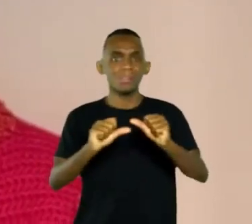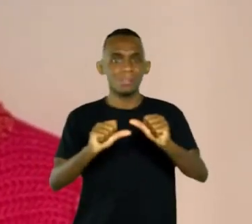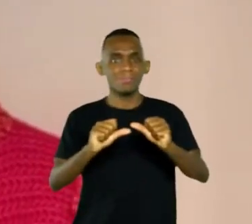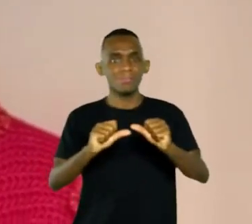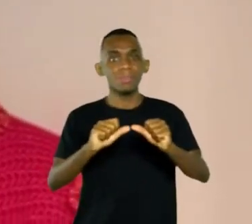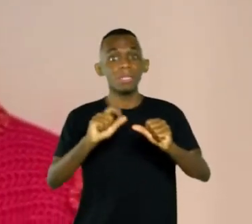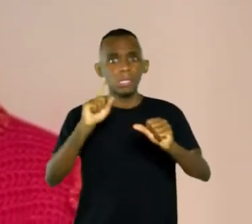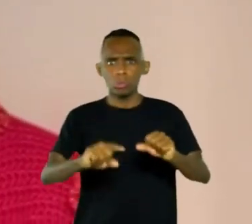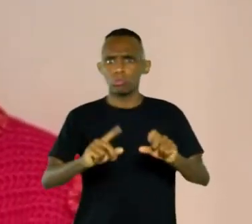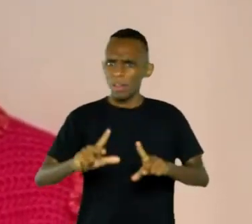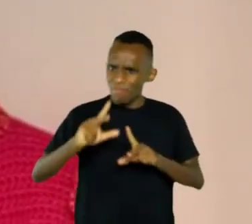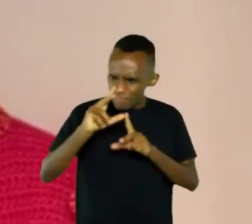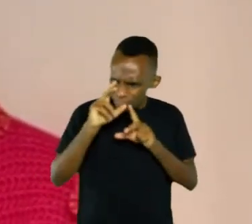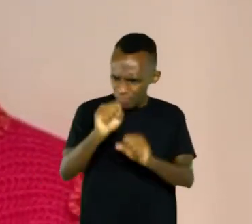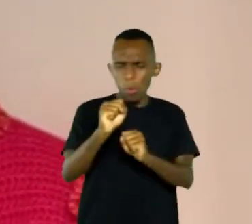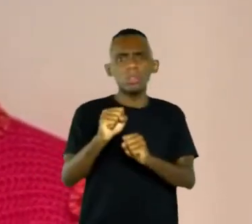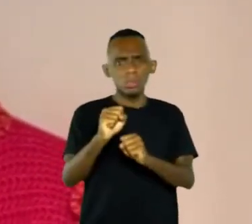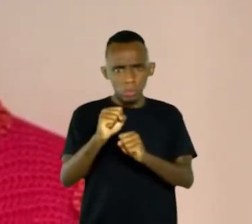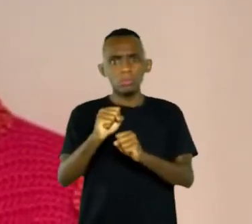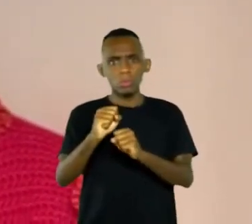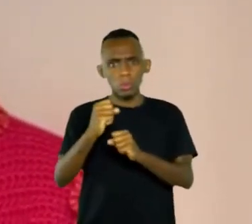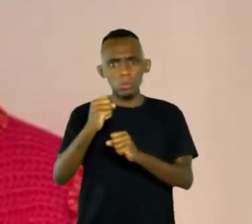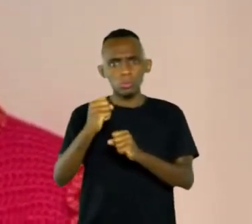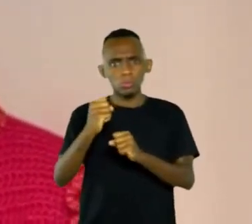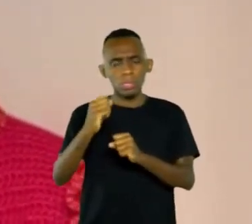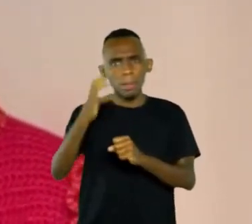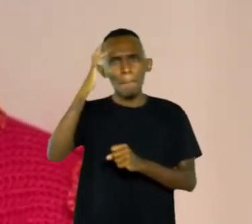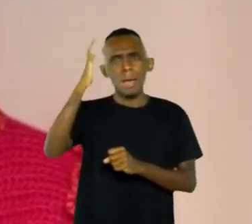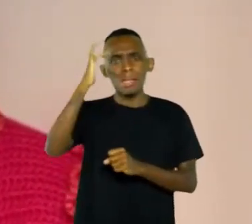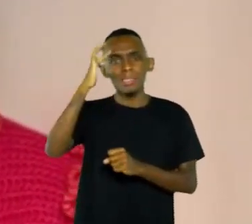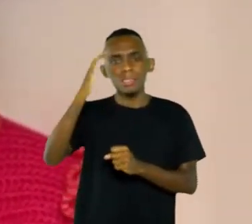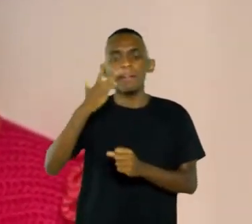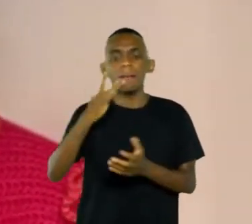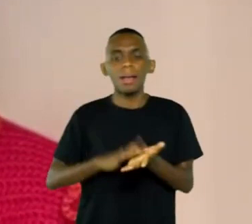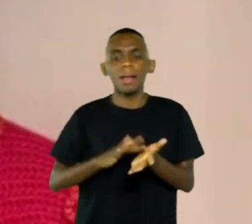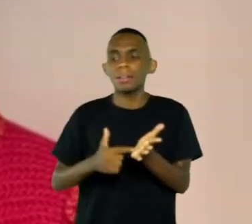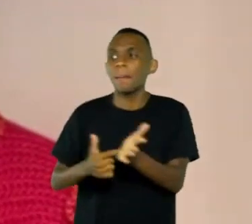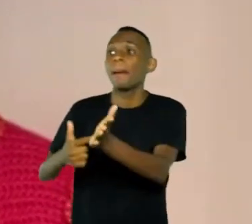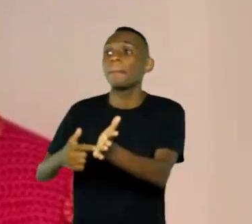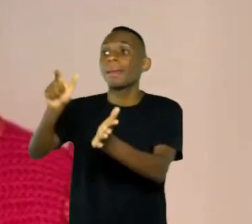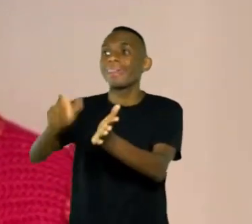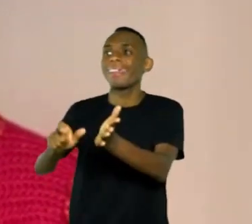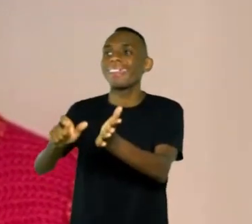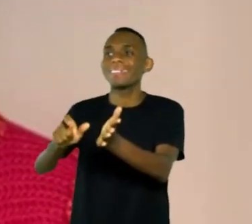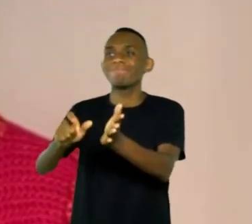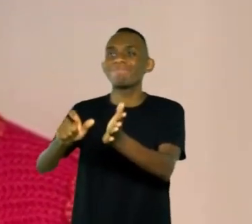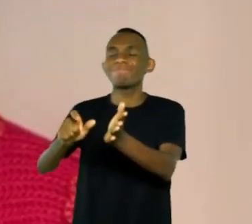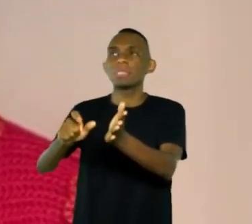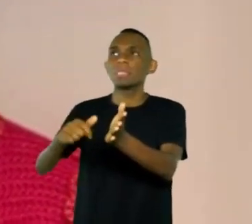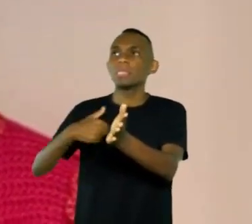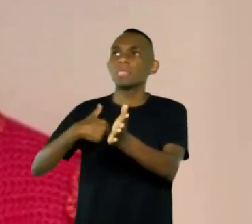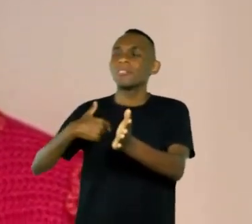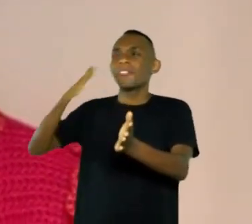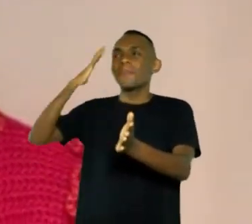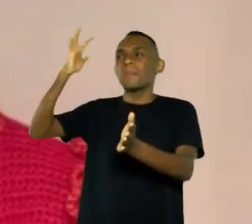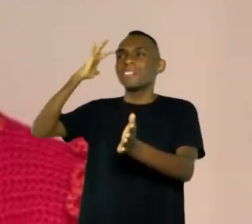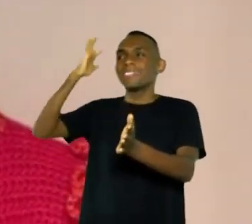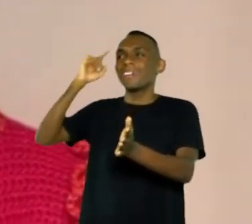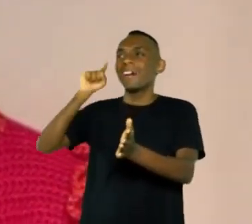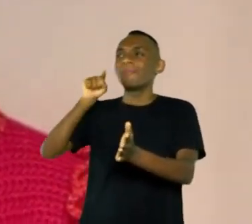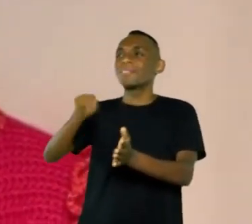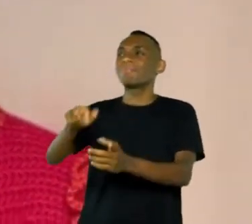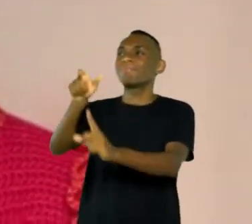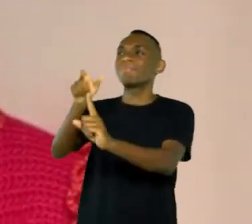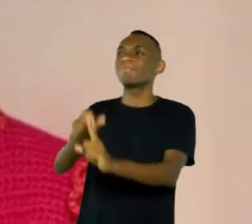poderoso quando você imagina um destinatário, né? E no caso eu não só imaginava, como olhava para ele, né? Ele estava ali. Então